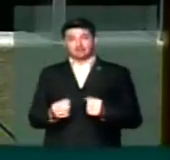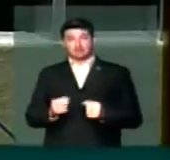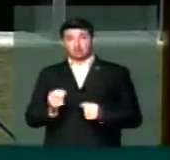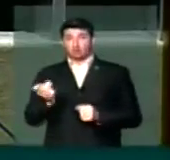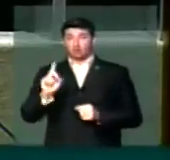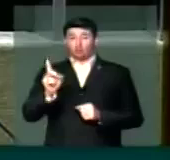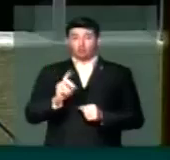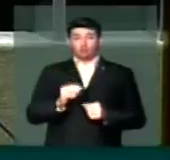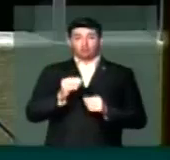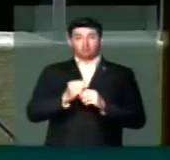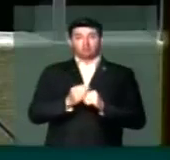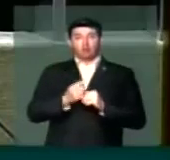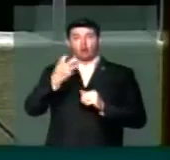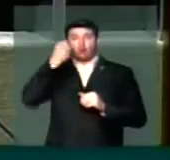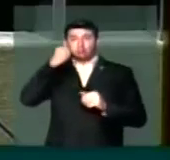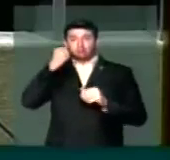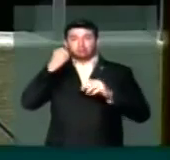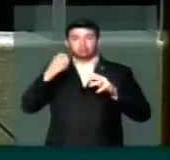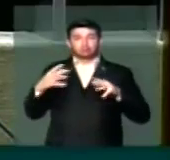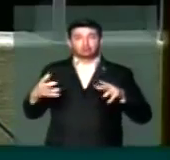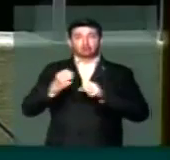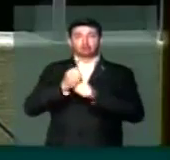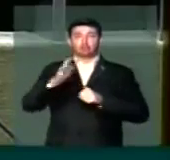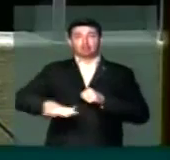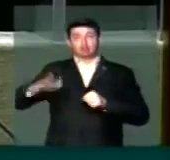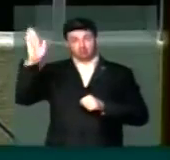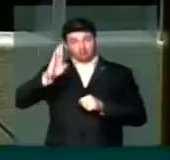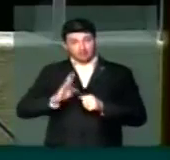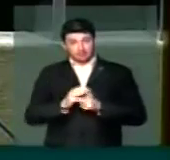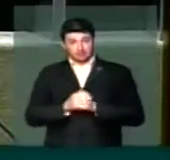flexibilizamos ou não o superávit primário,